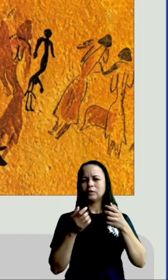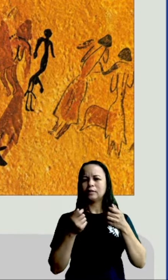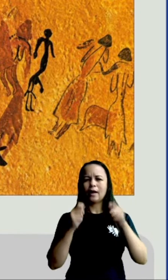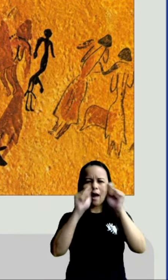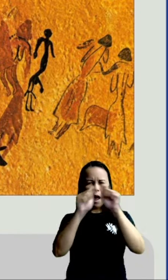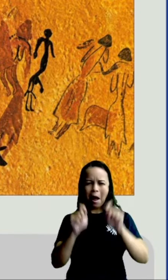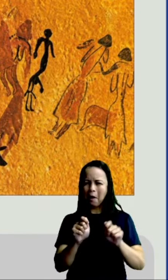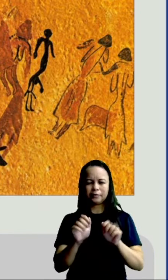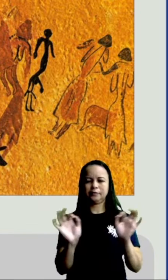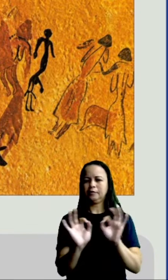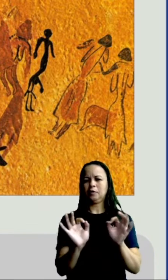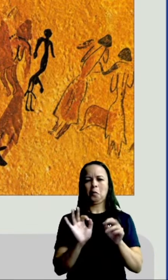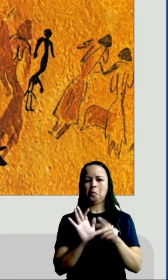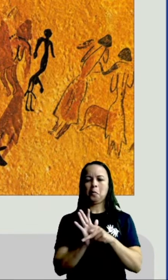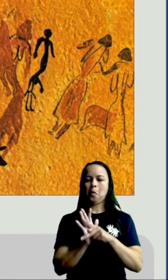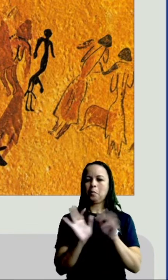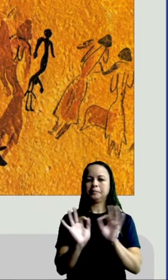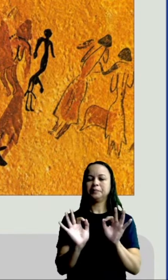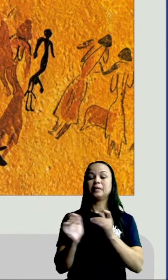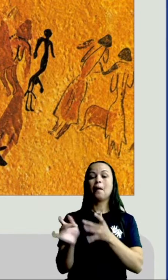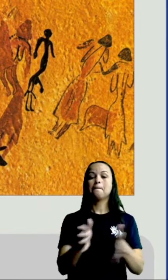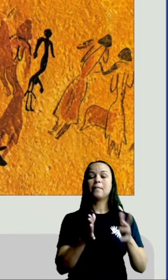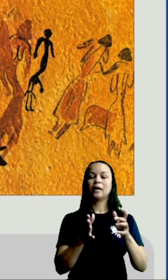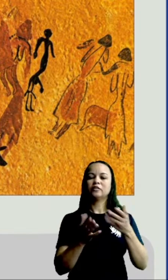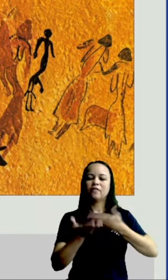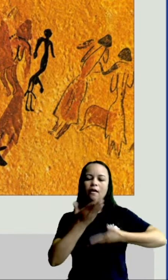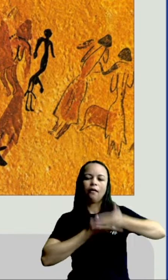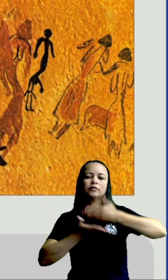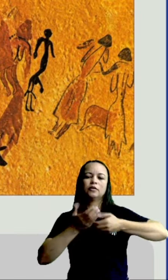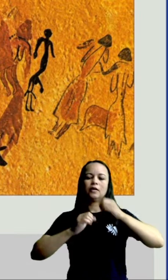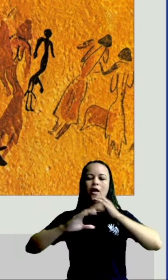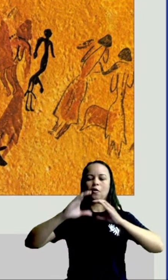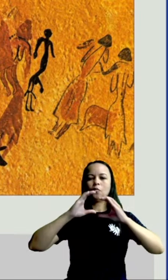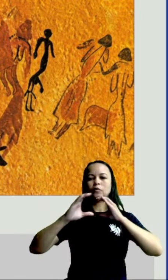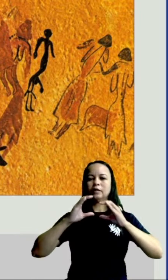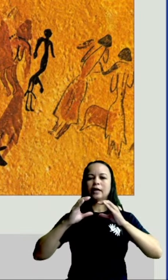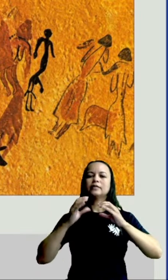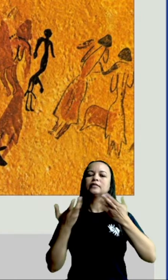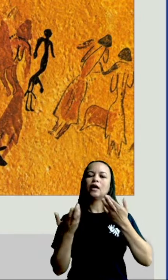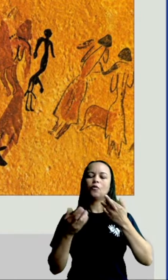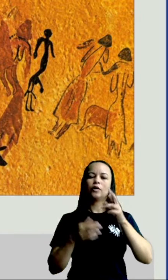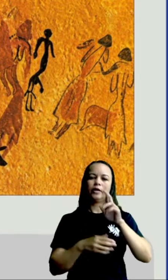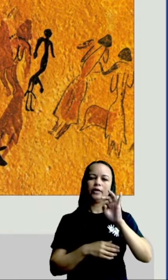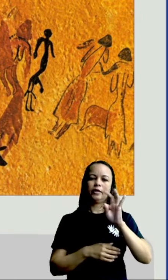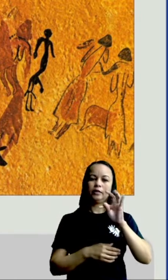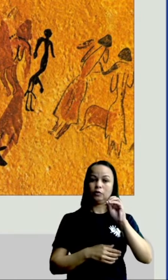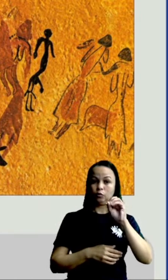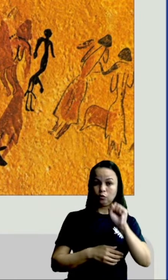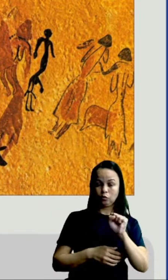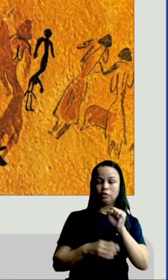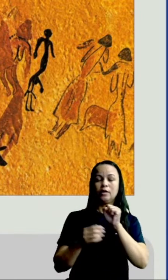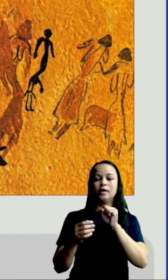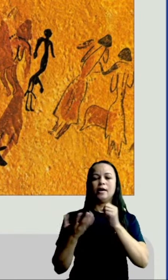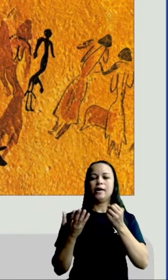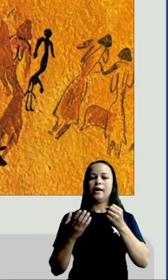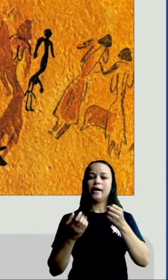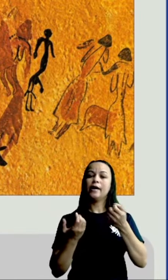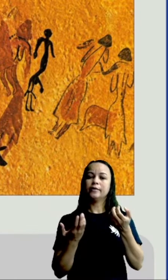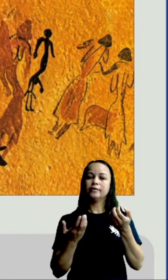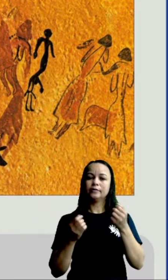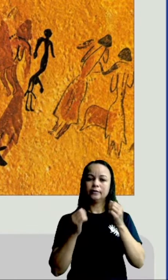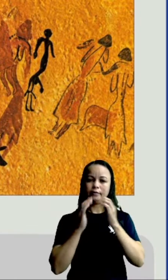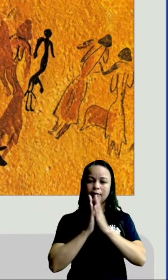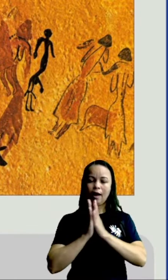propriamente e estava relacionada a comunicação aos ritos sagrados EA dança